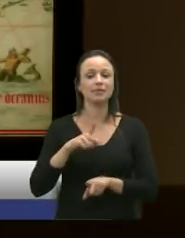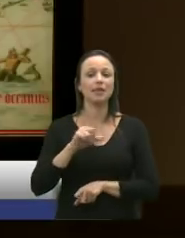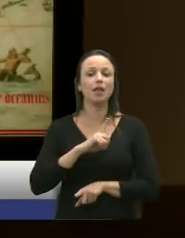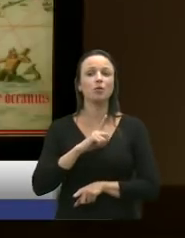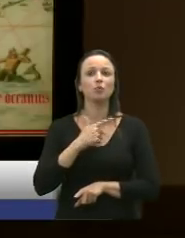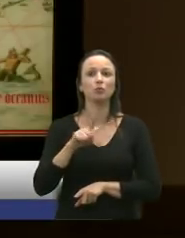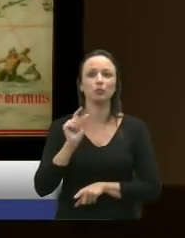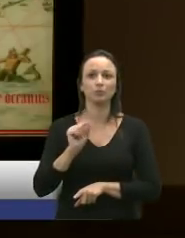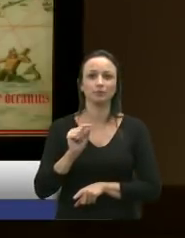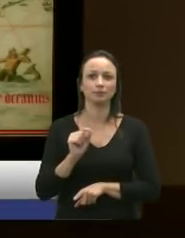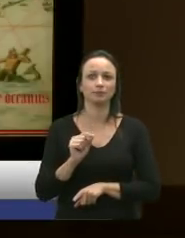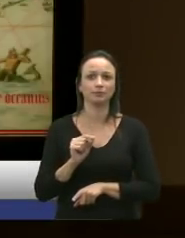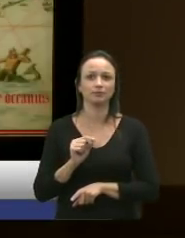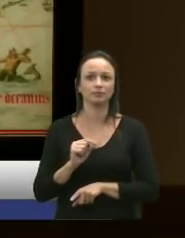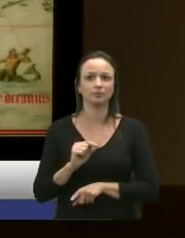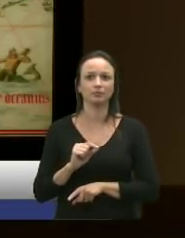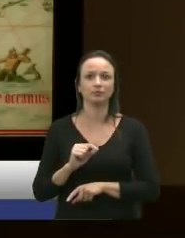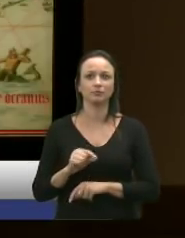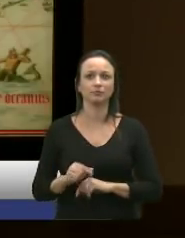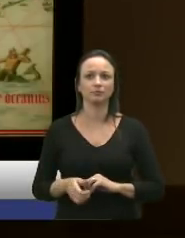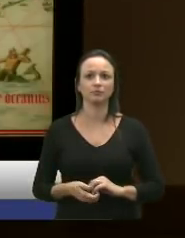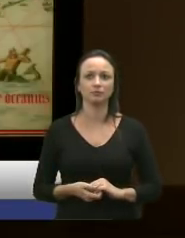tipo: